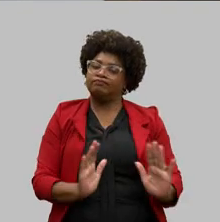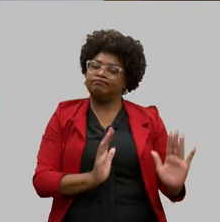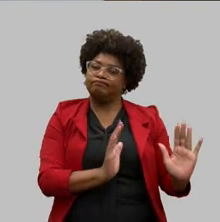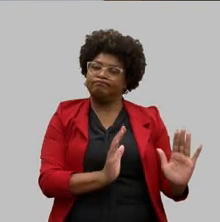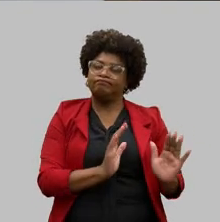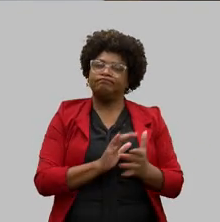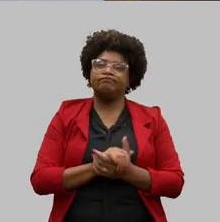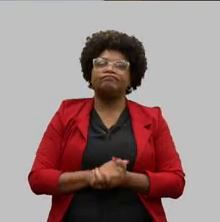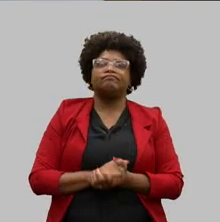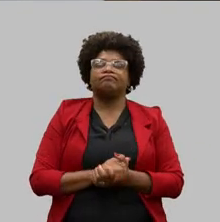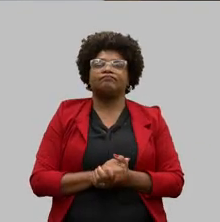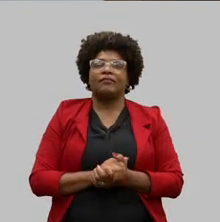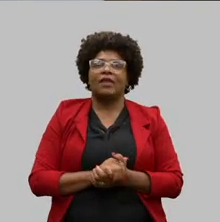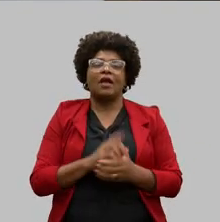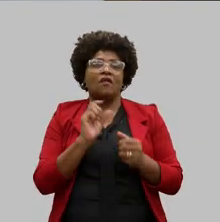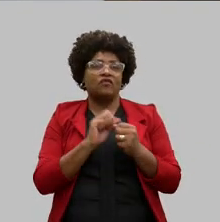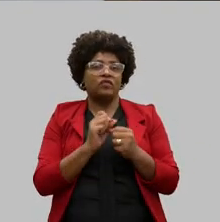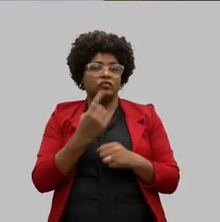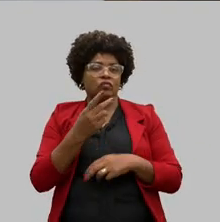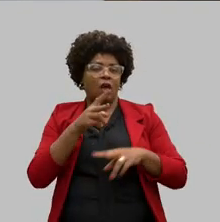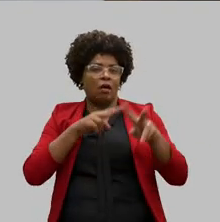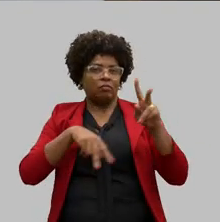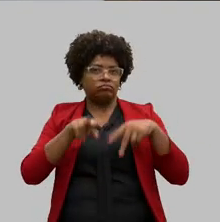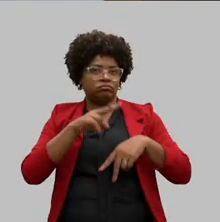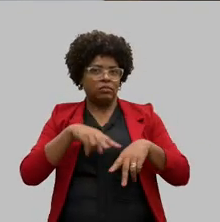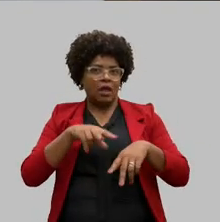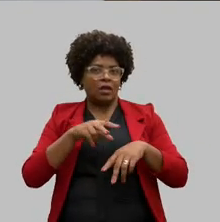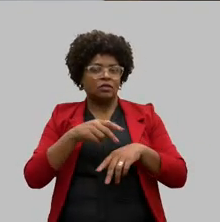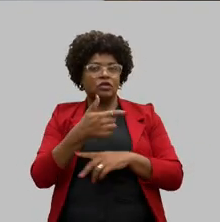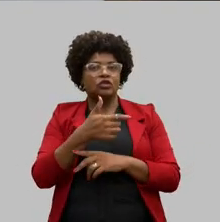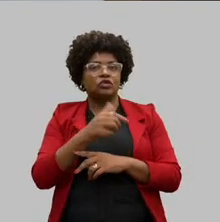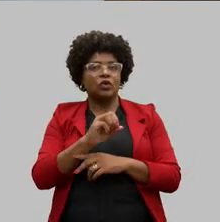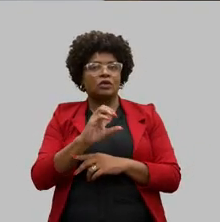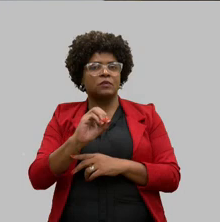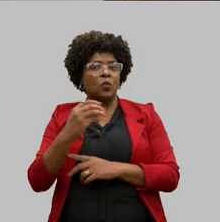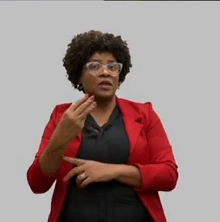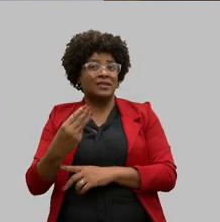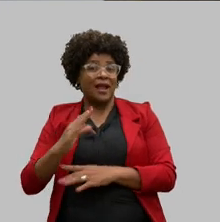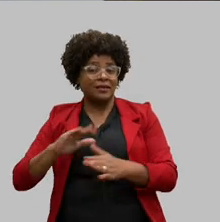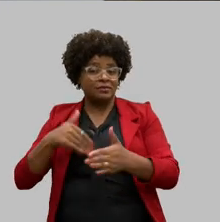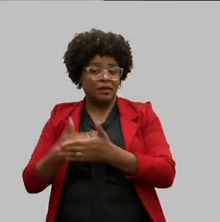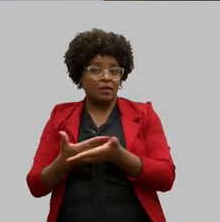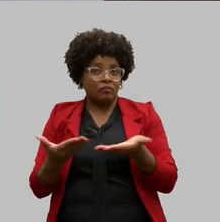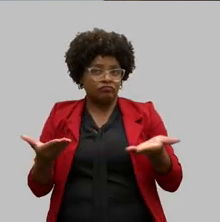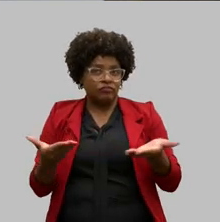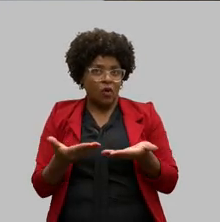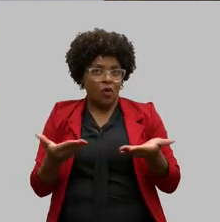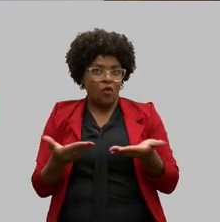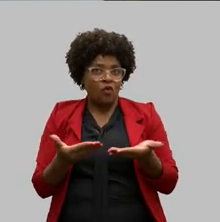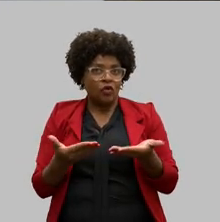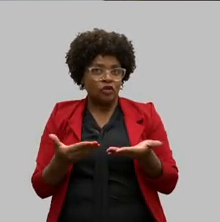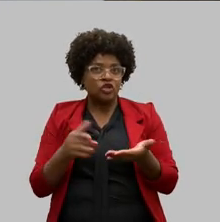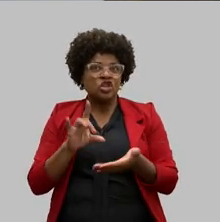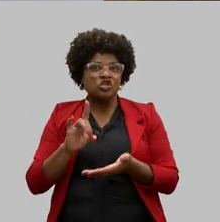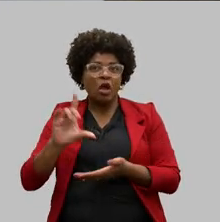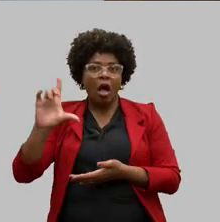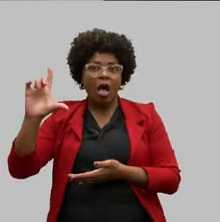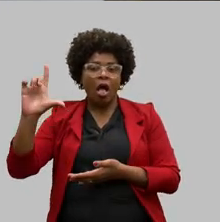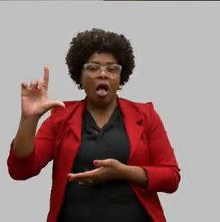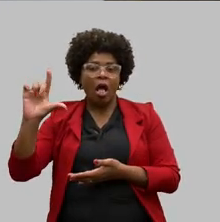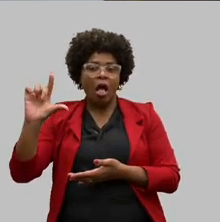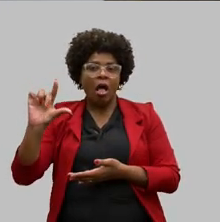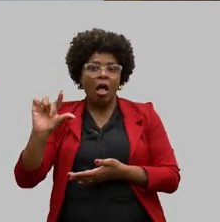de 2003 até o ano presente e a cada ano reduziu-se mais o investimento na área